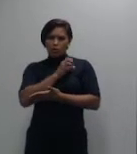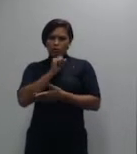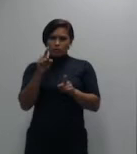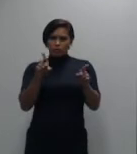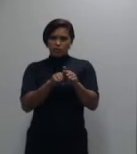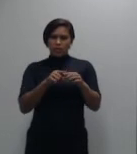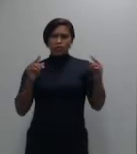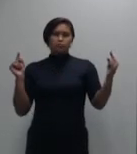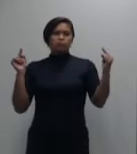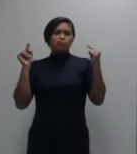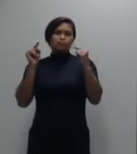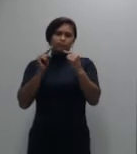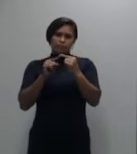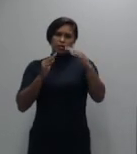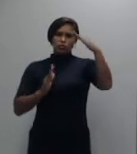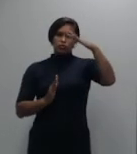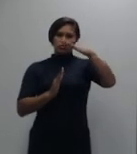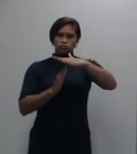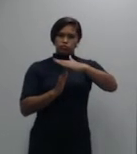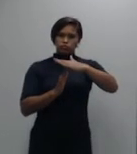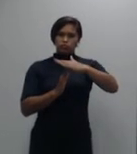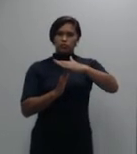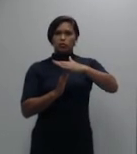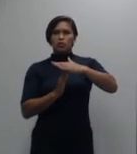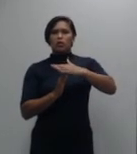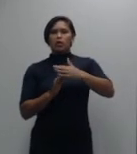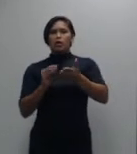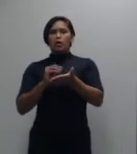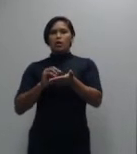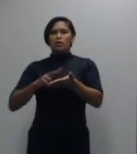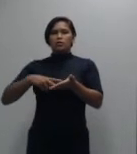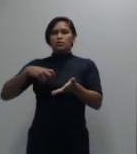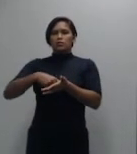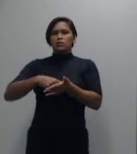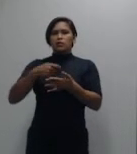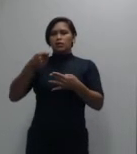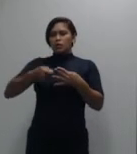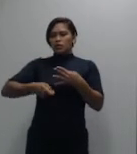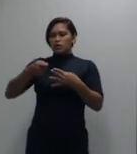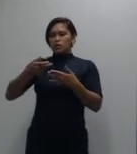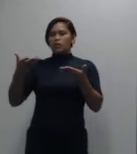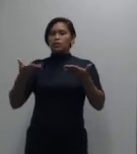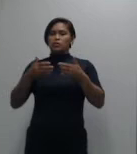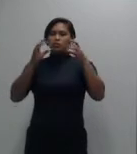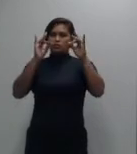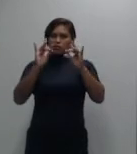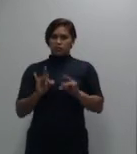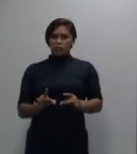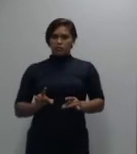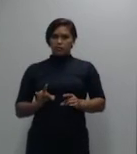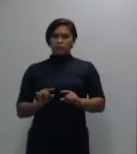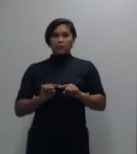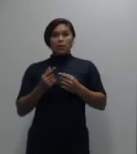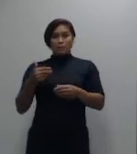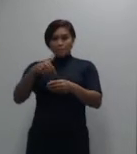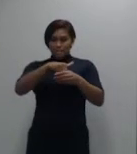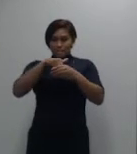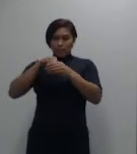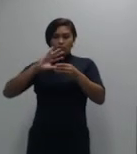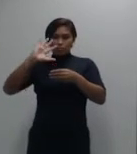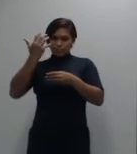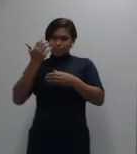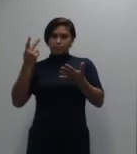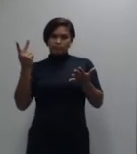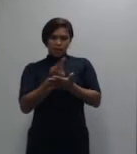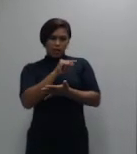condão de sobrestado sem não cumprimento provisório de sentença já deve paga Oi para o acórdão embargado